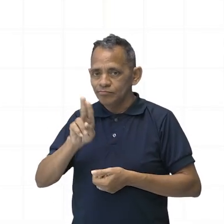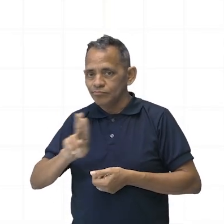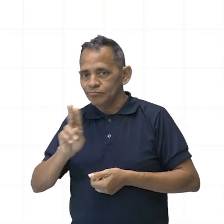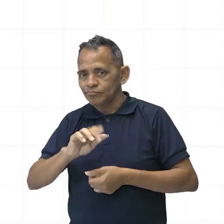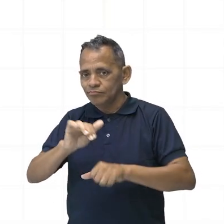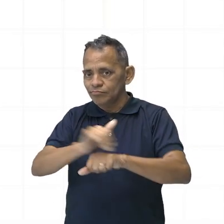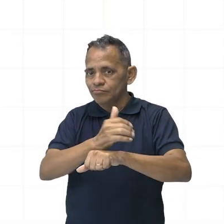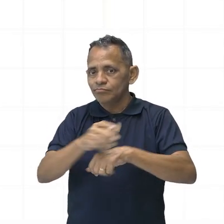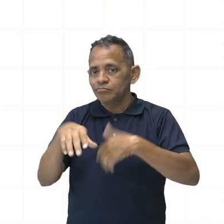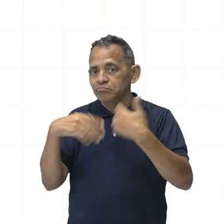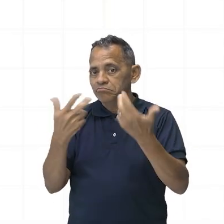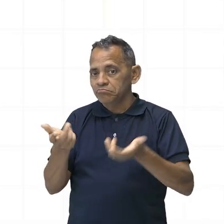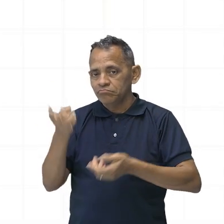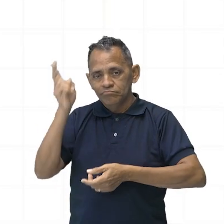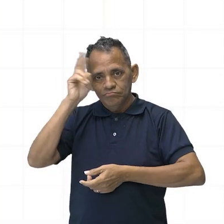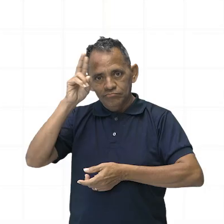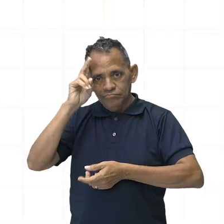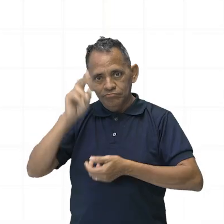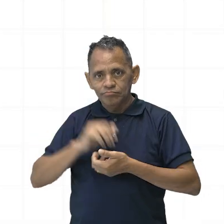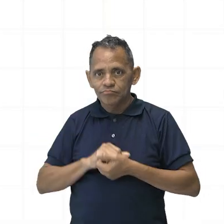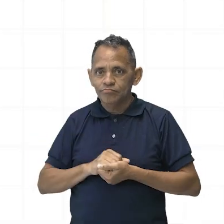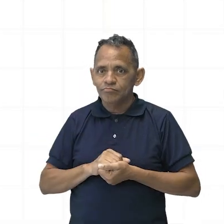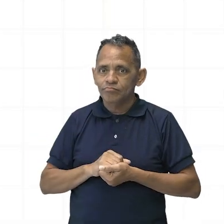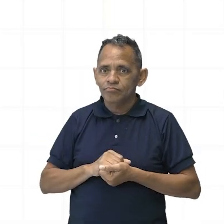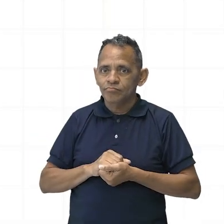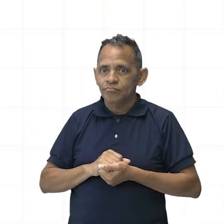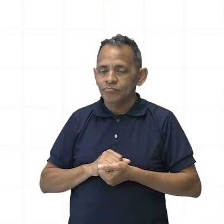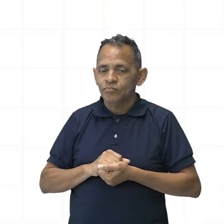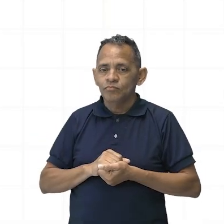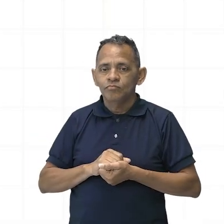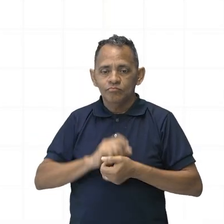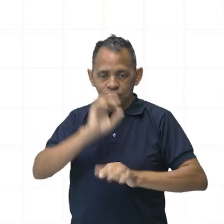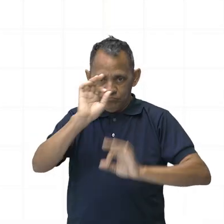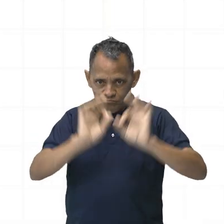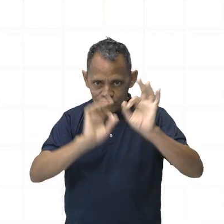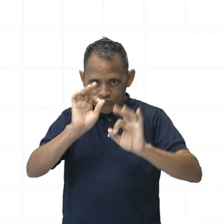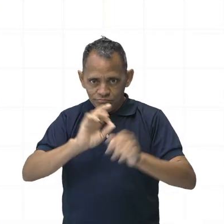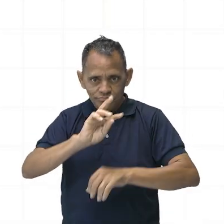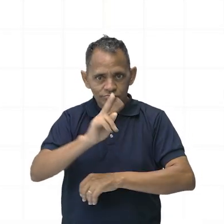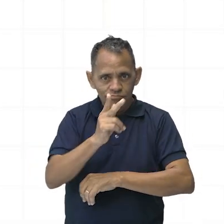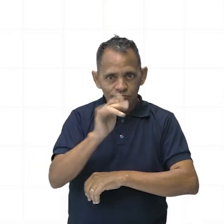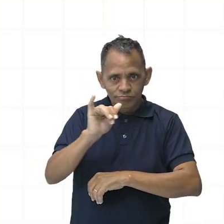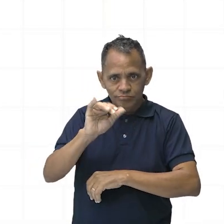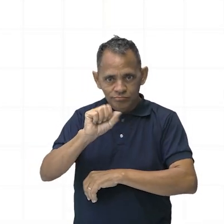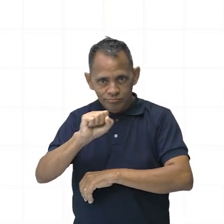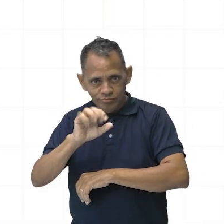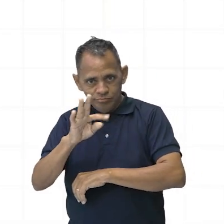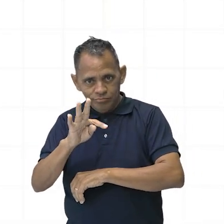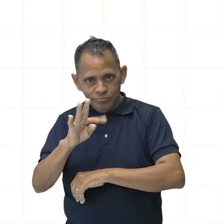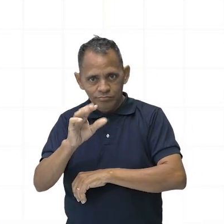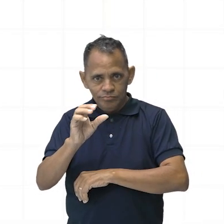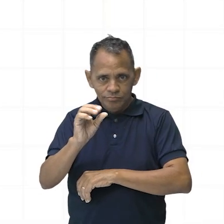histogramas. Então, nós temos aqui os intervalos no eixo horizontal, ó, os intervalos,